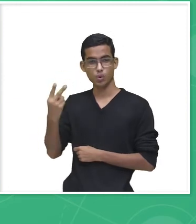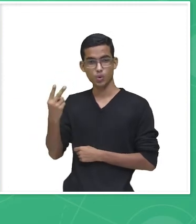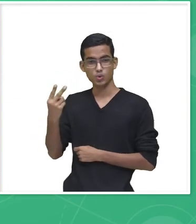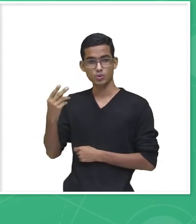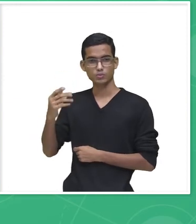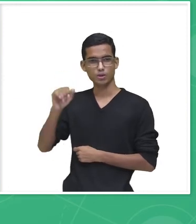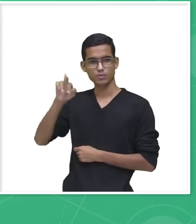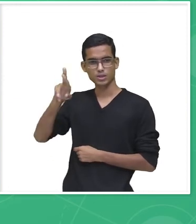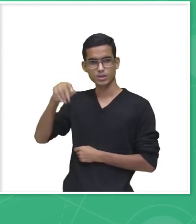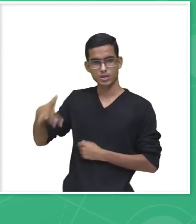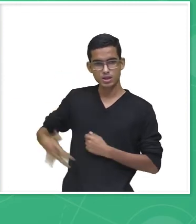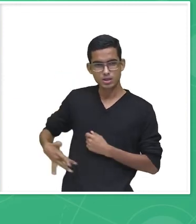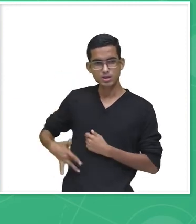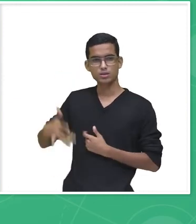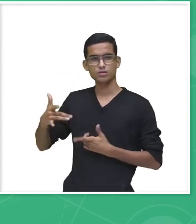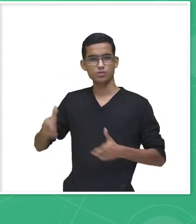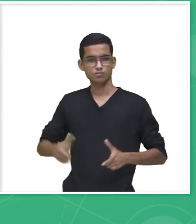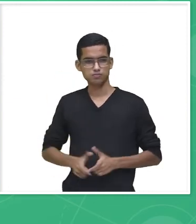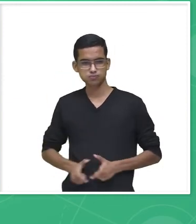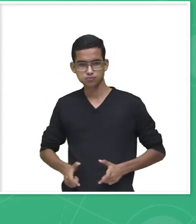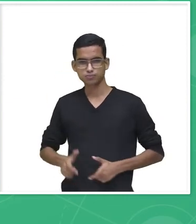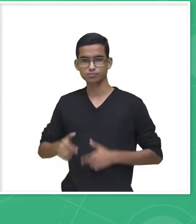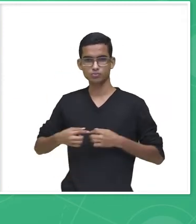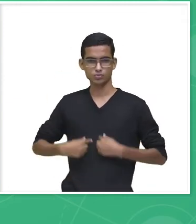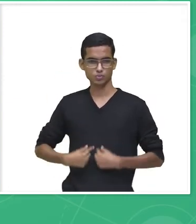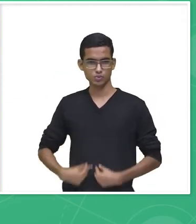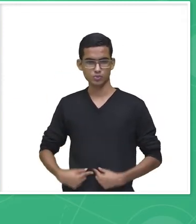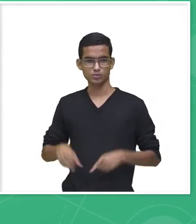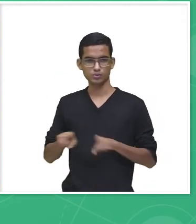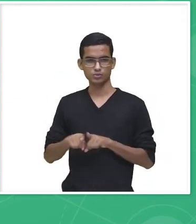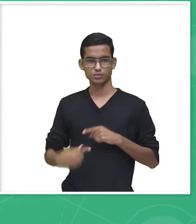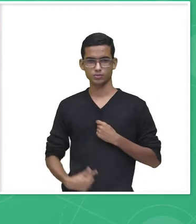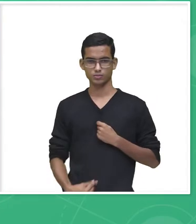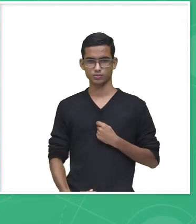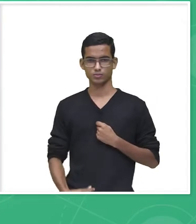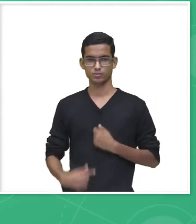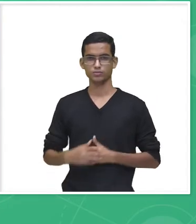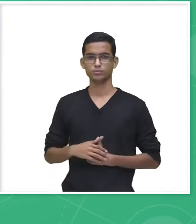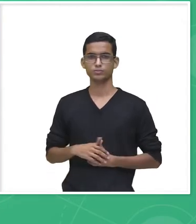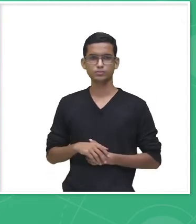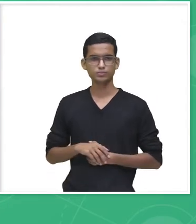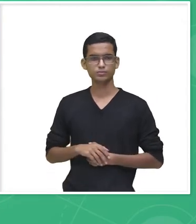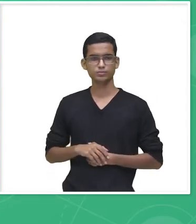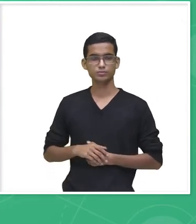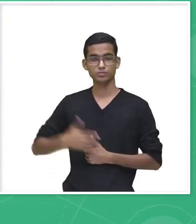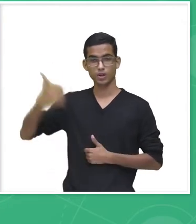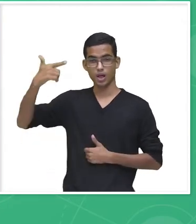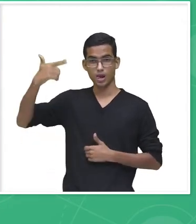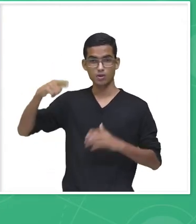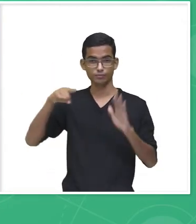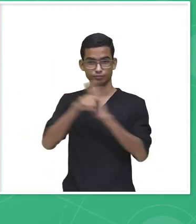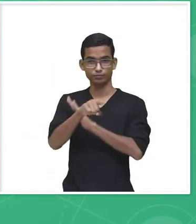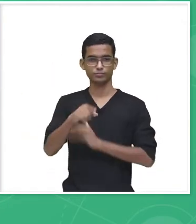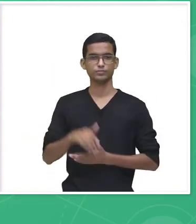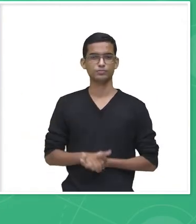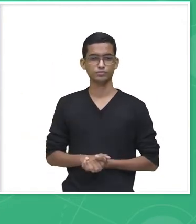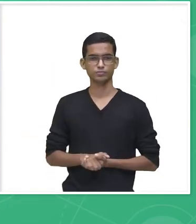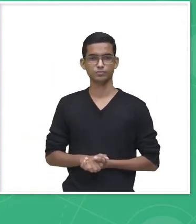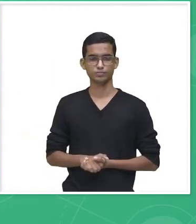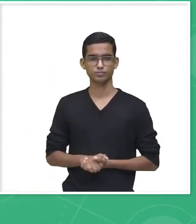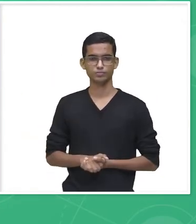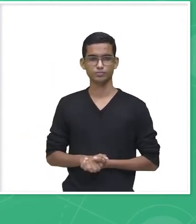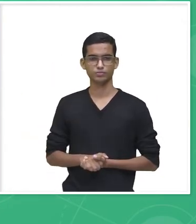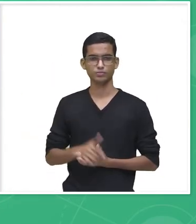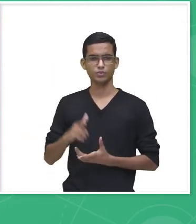tem ali rim e bexiga urinária ureteres e uretra a e na segunda questão nos rins Existem